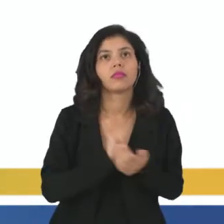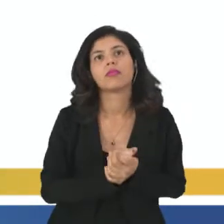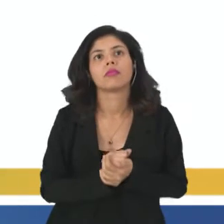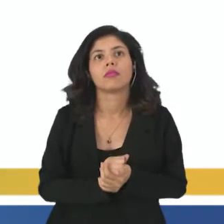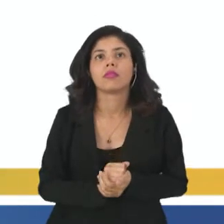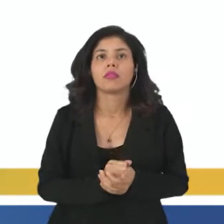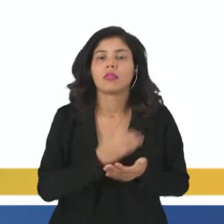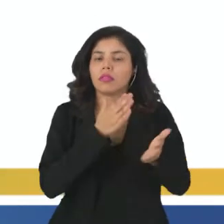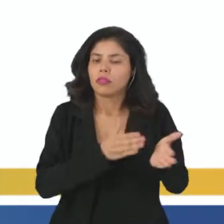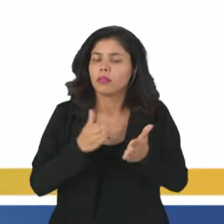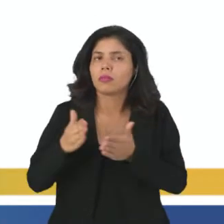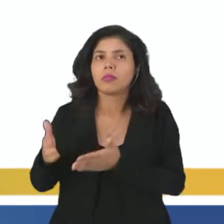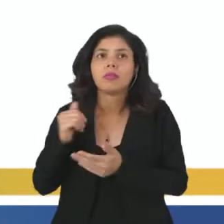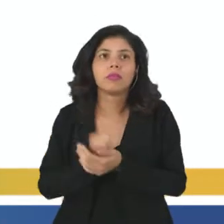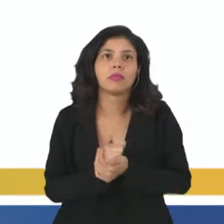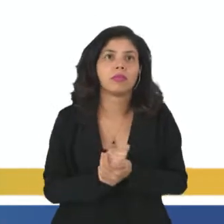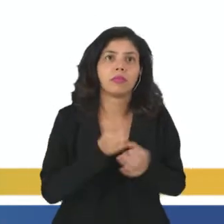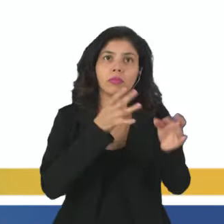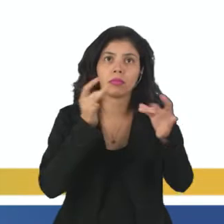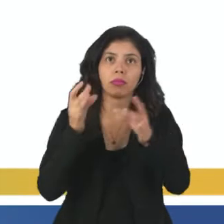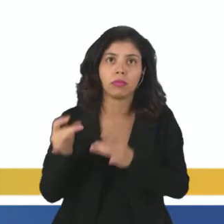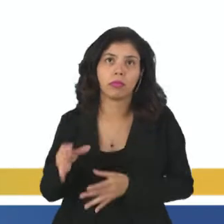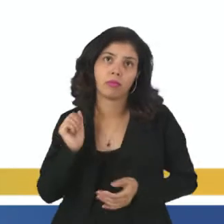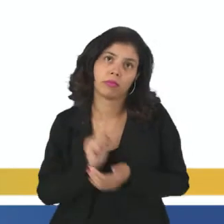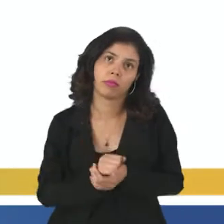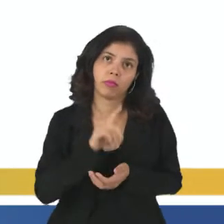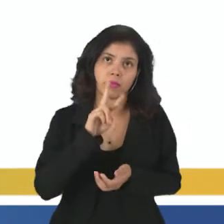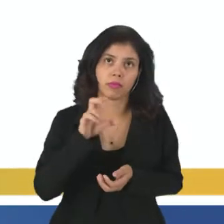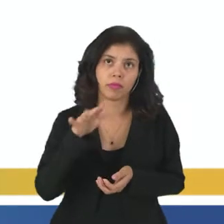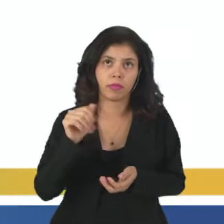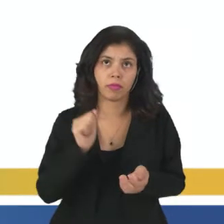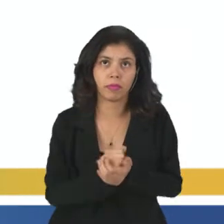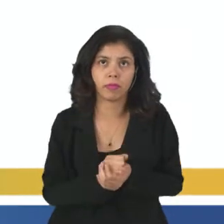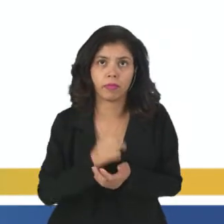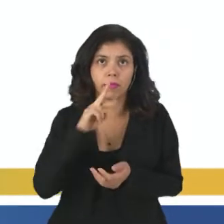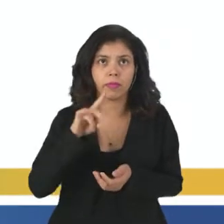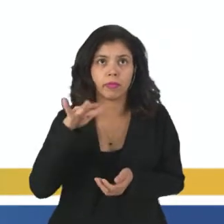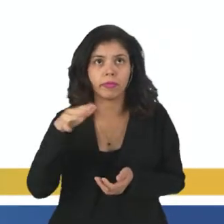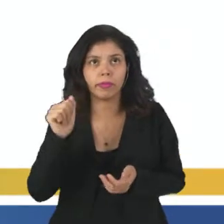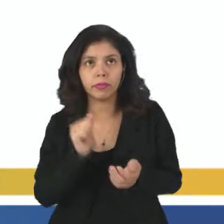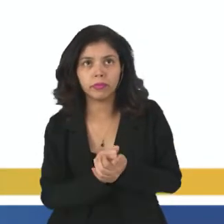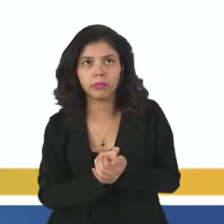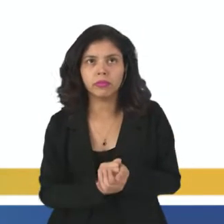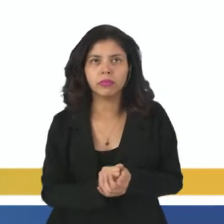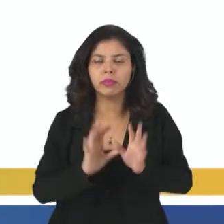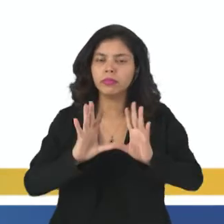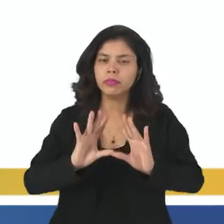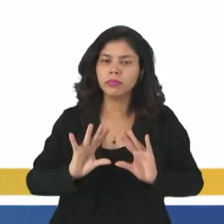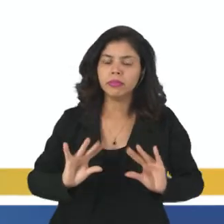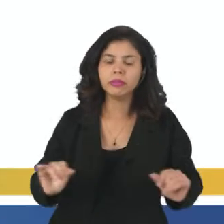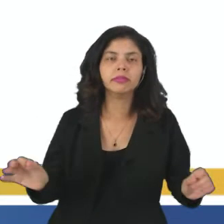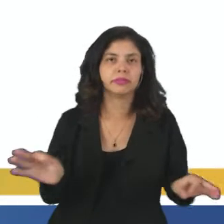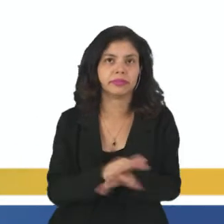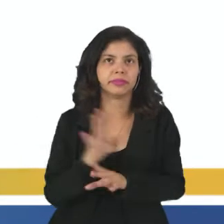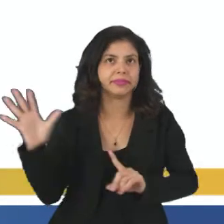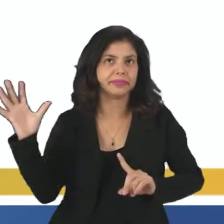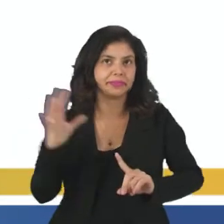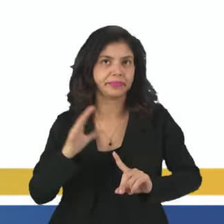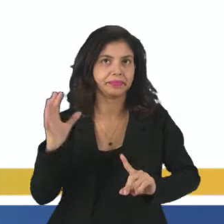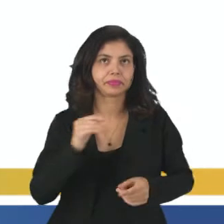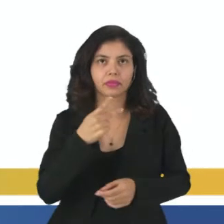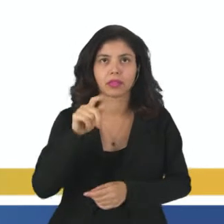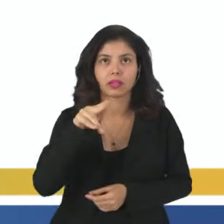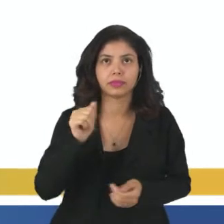período delicado. As vendas de cargos eclesiásticos e de indulgências e o enfraquecimento das influências